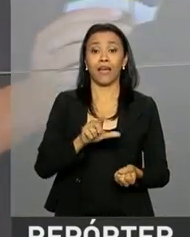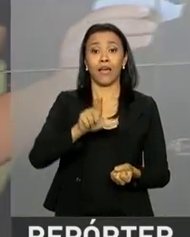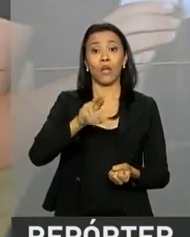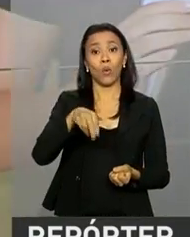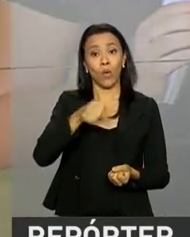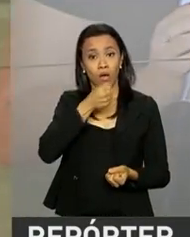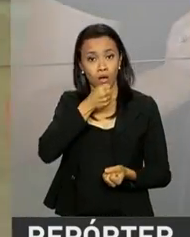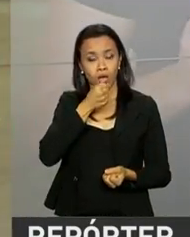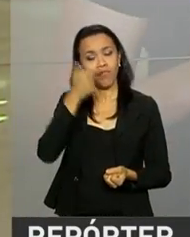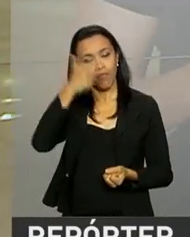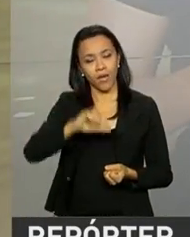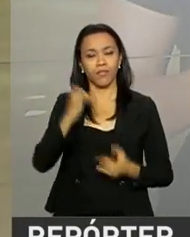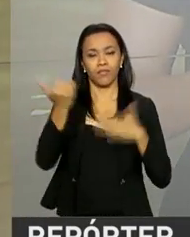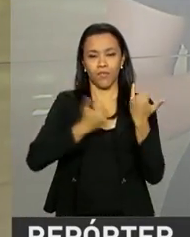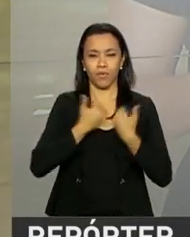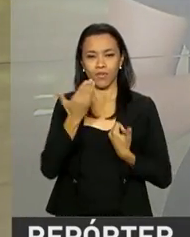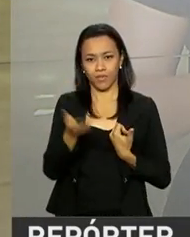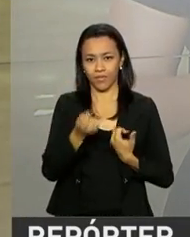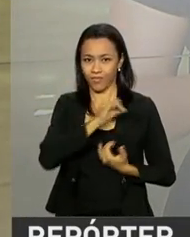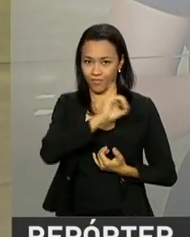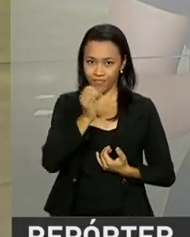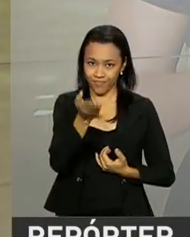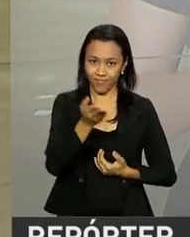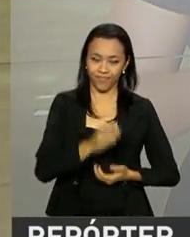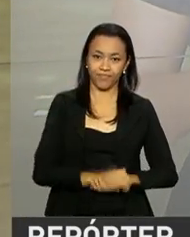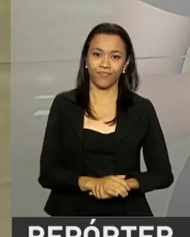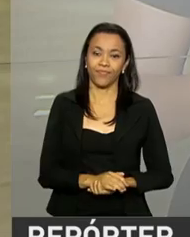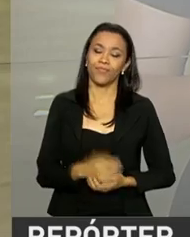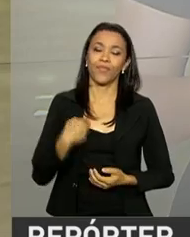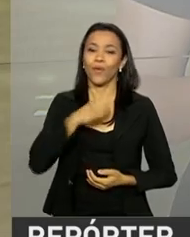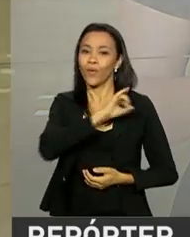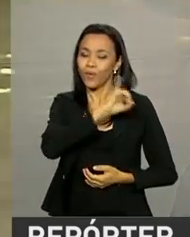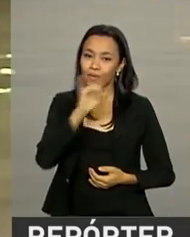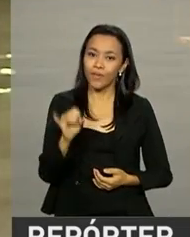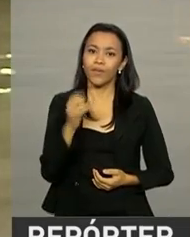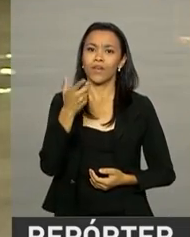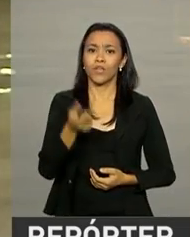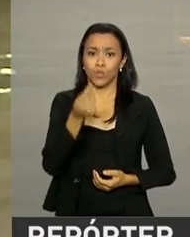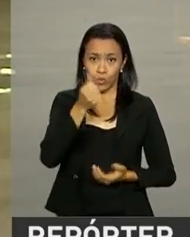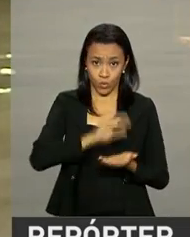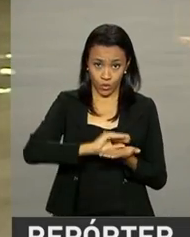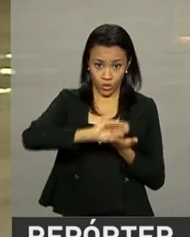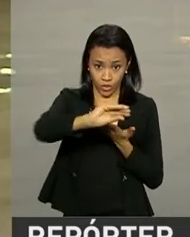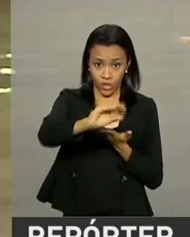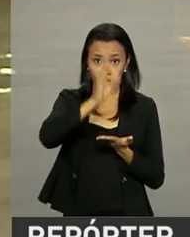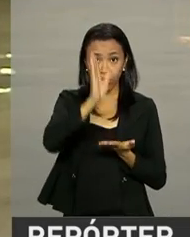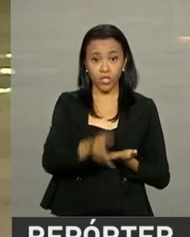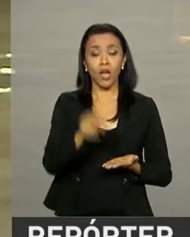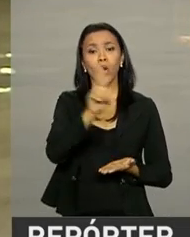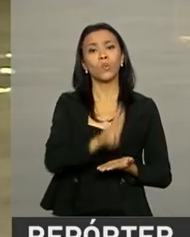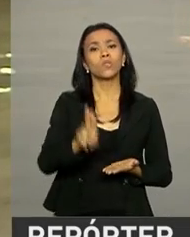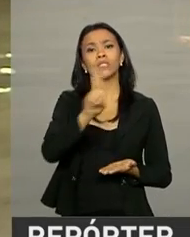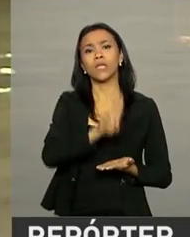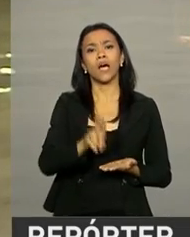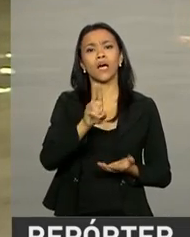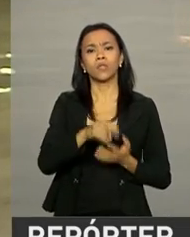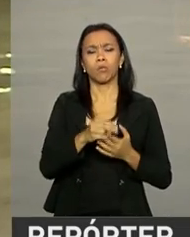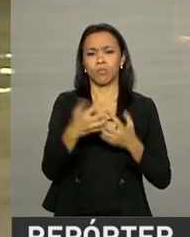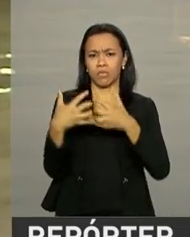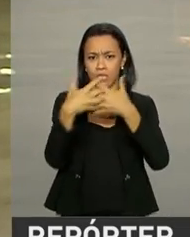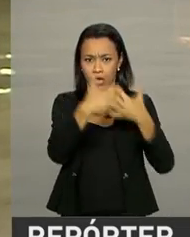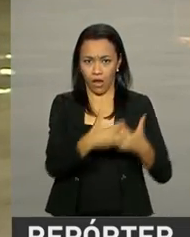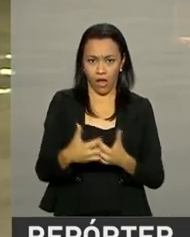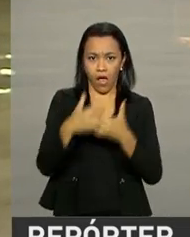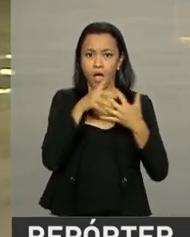outras informações sobre esse assunto para a gente. Olá, Luana. Olá, José Luiz. Os recursos foram usados no abastecimento por carros-pipa,